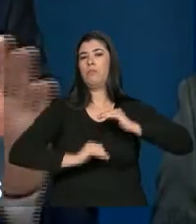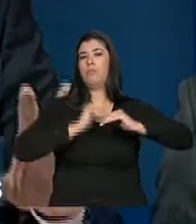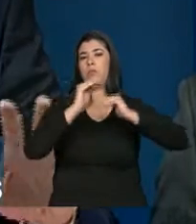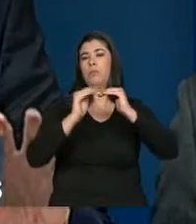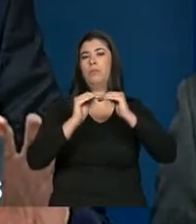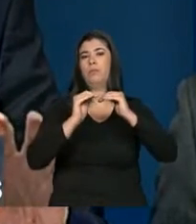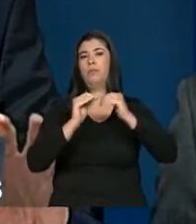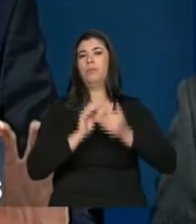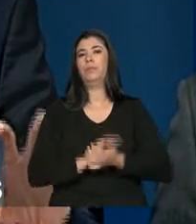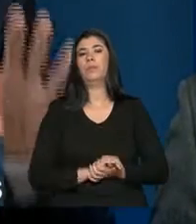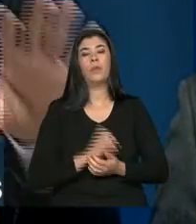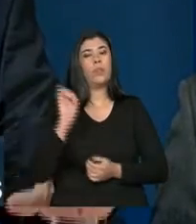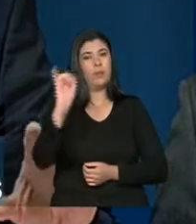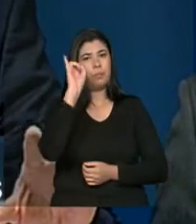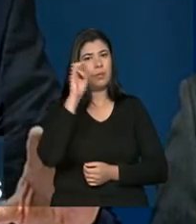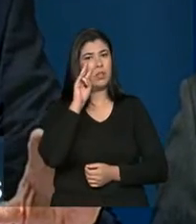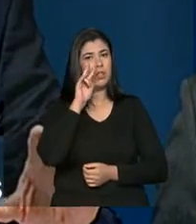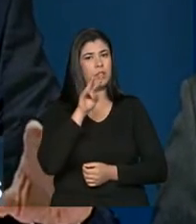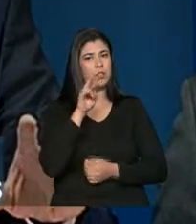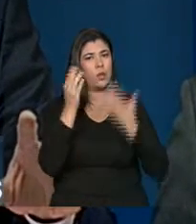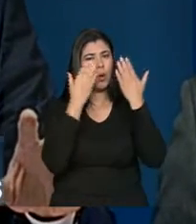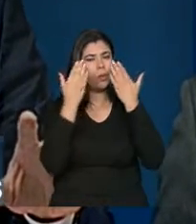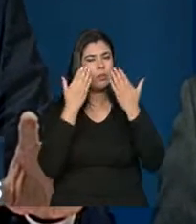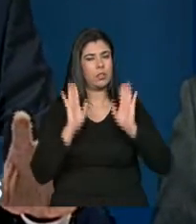consolidação. Portanto, é importante vê-los